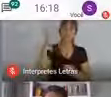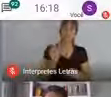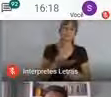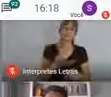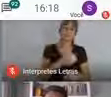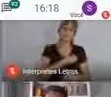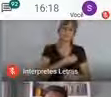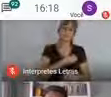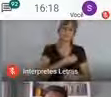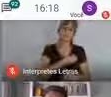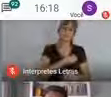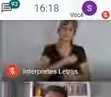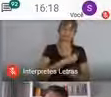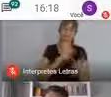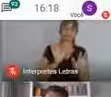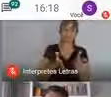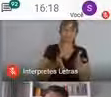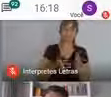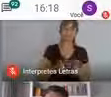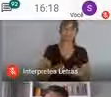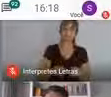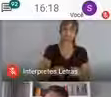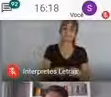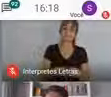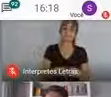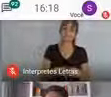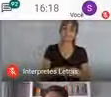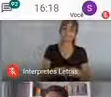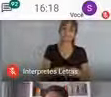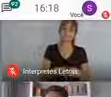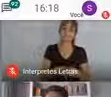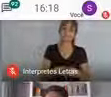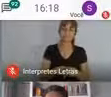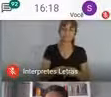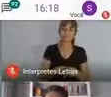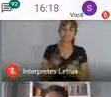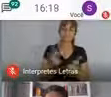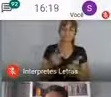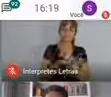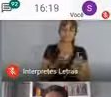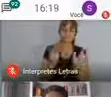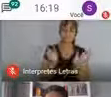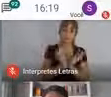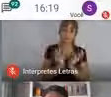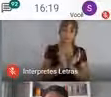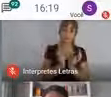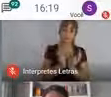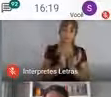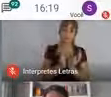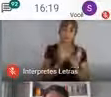desses debates, e está sendo promovido pelo grupo Literatura e Invisibilidade, tá?